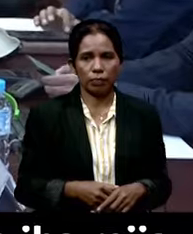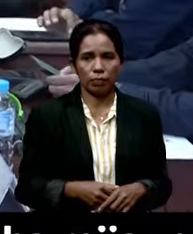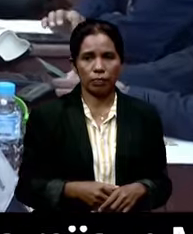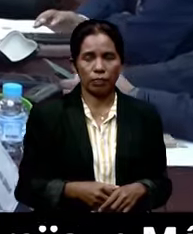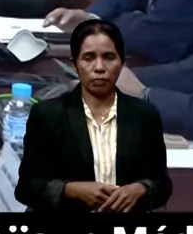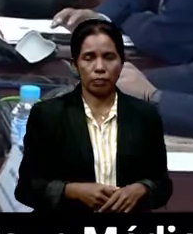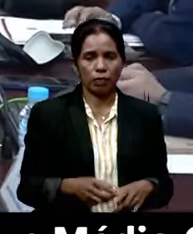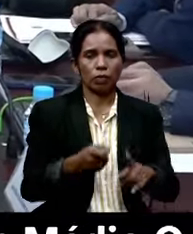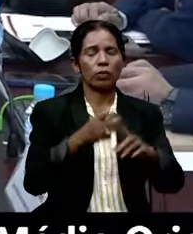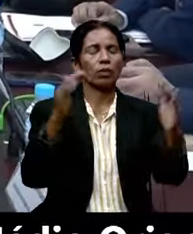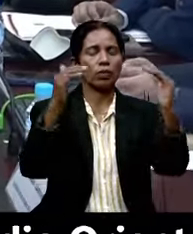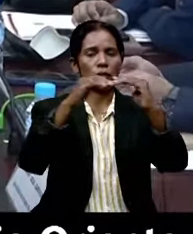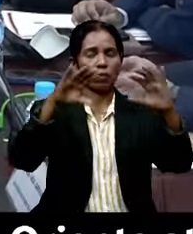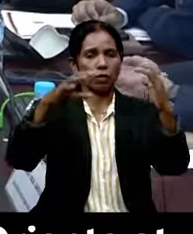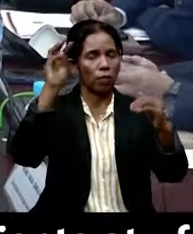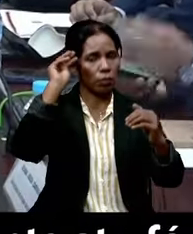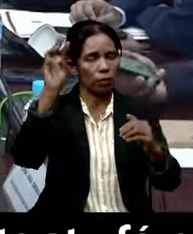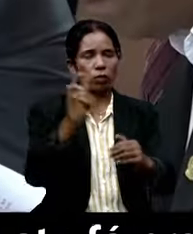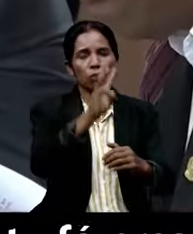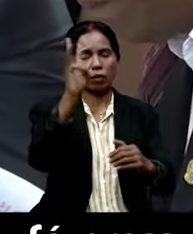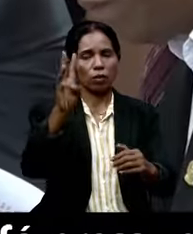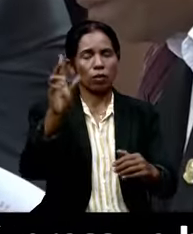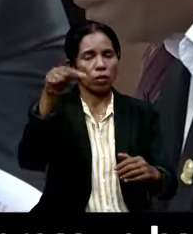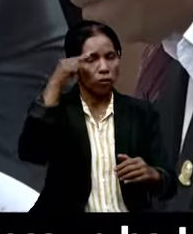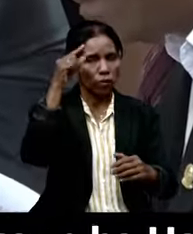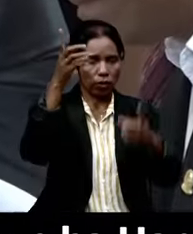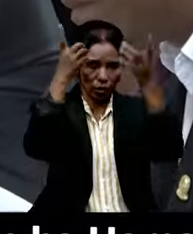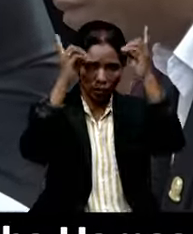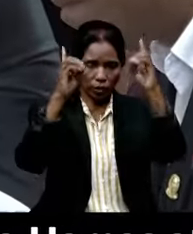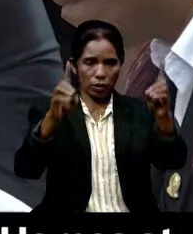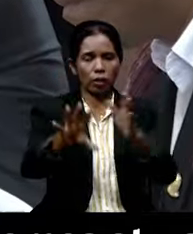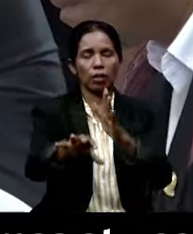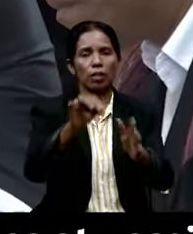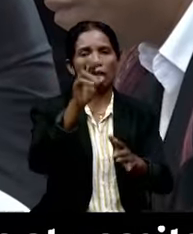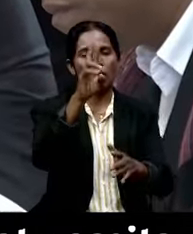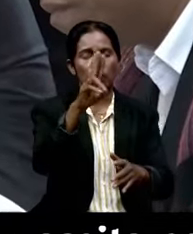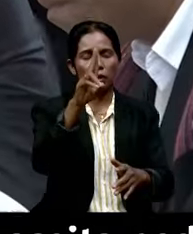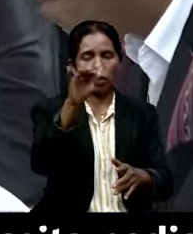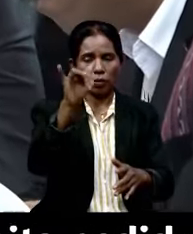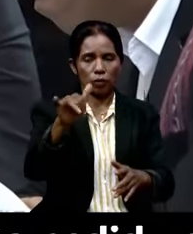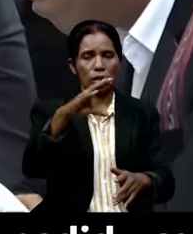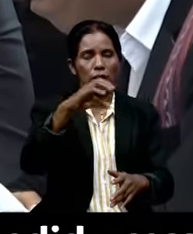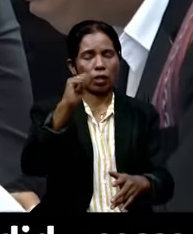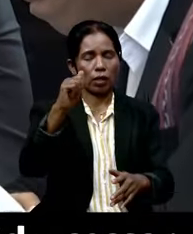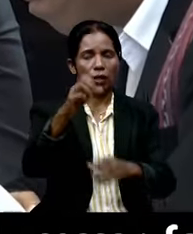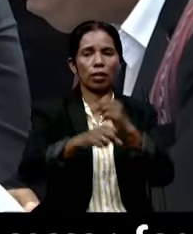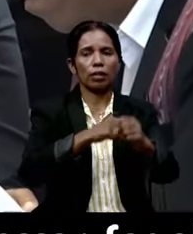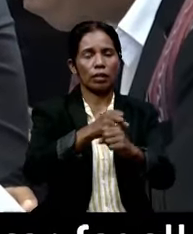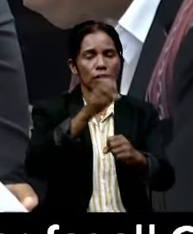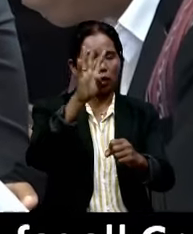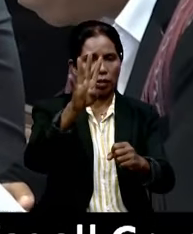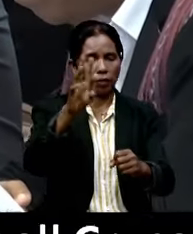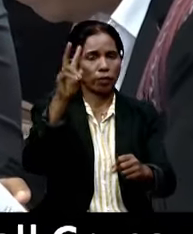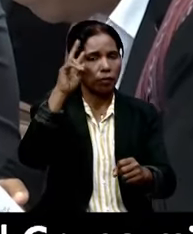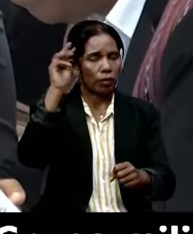Leu-se reunião ordinária, o Conselho Ministro Quartané, Governo decide nomear Rui Pereira dos Santos no dar comissário FONCAP, ba período Tinanhat. Tuir vice-ministro